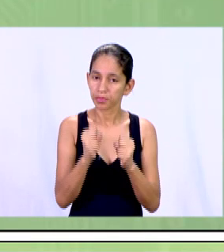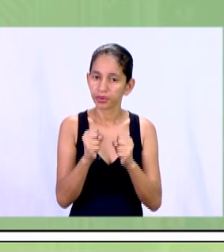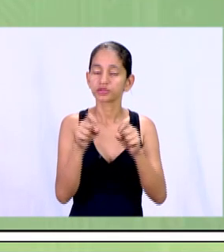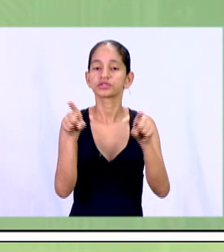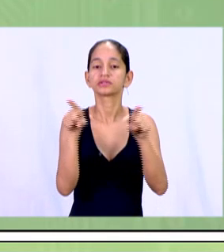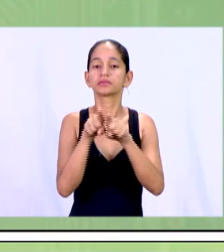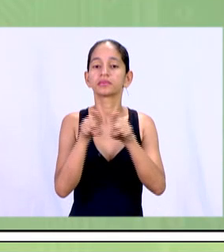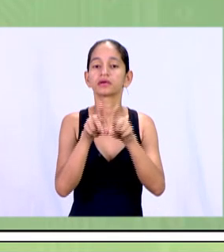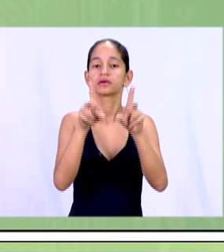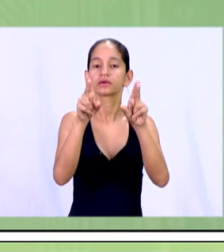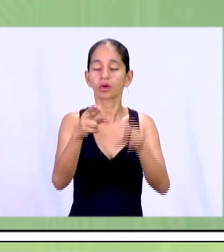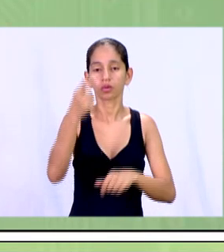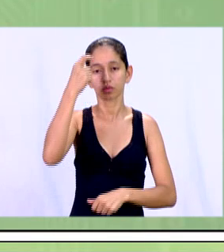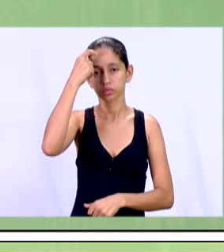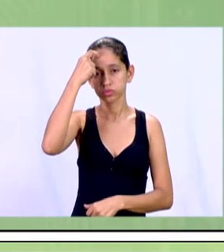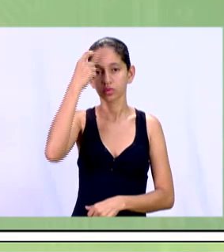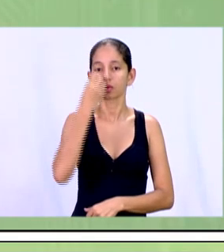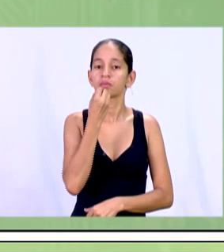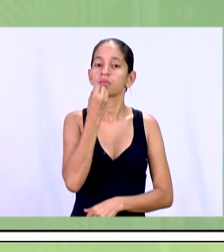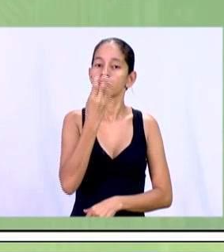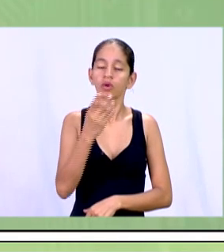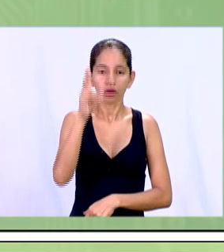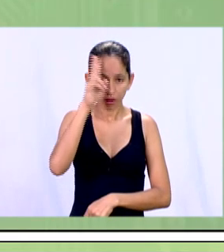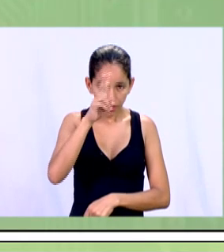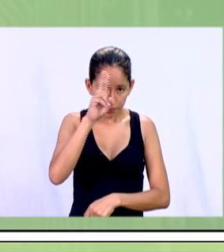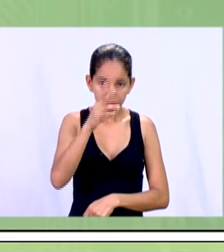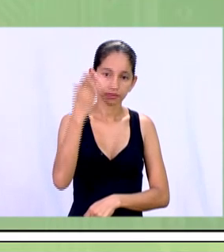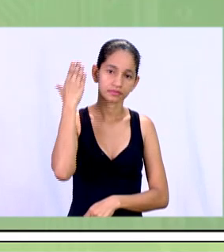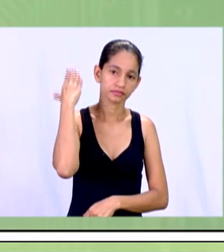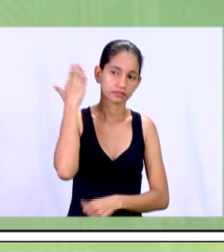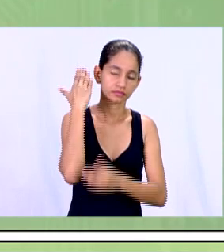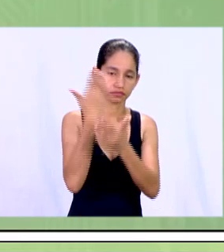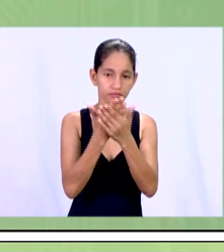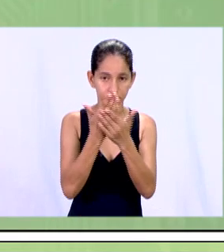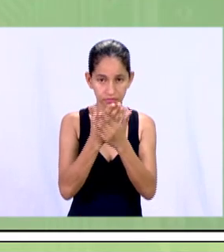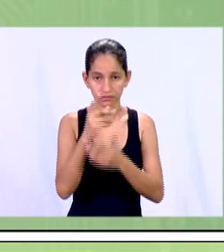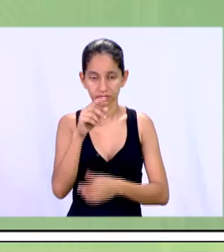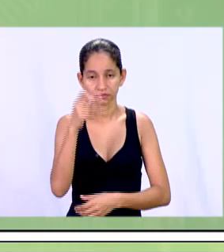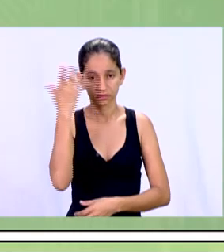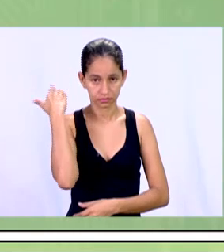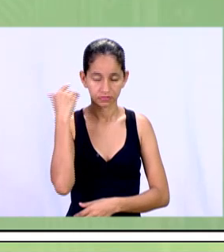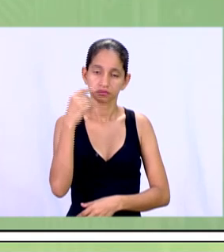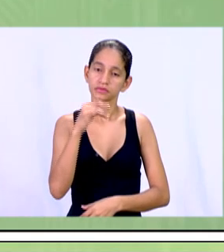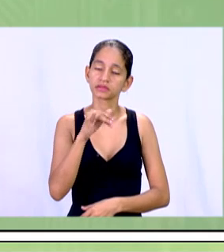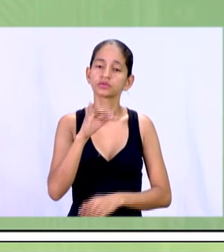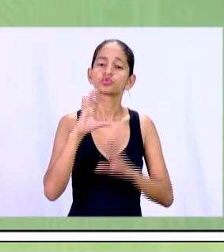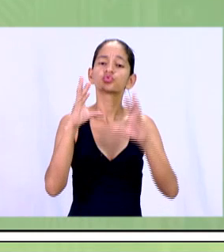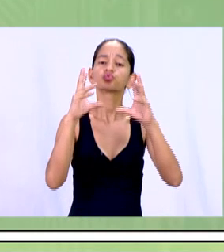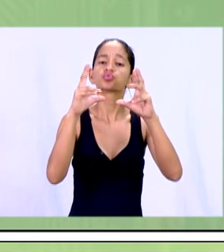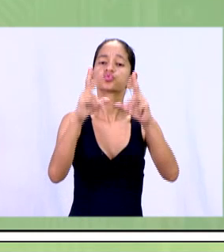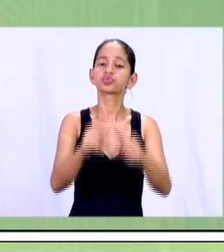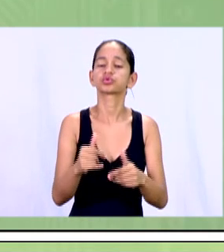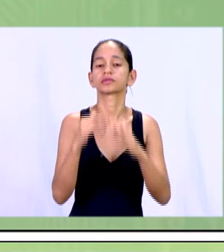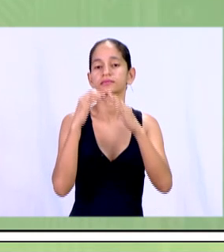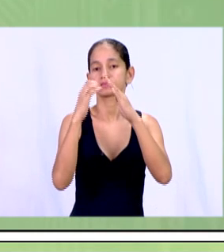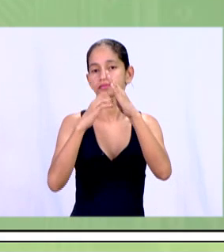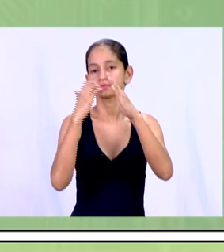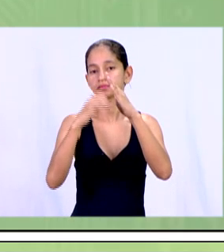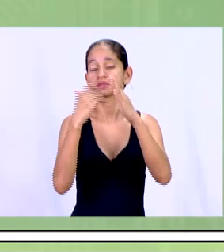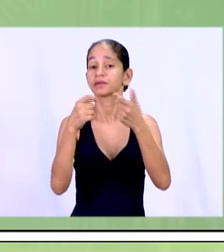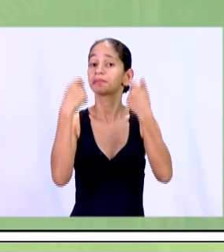aquela consciência moral que a gente falou já em outra oportunidade. Toda empresa ela tem que construir a